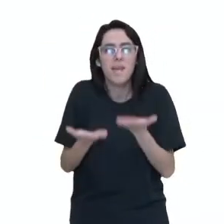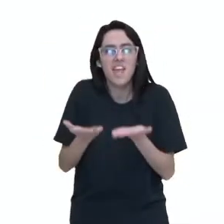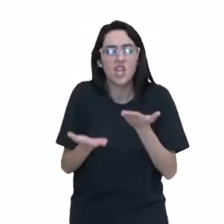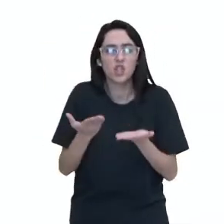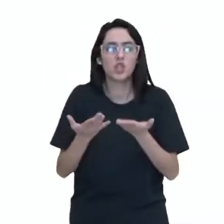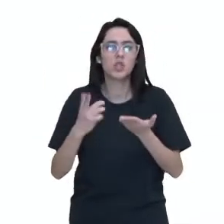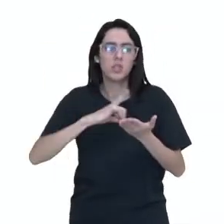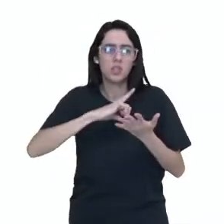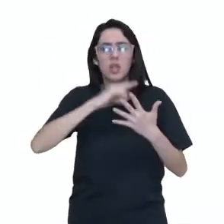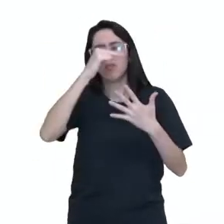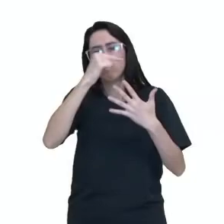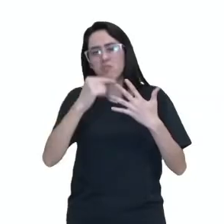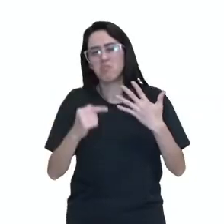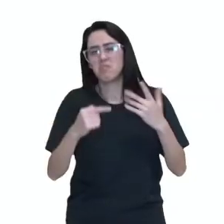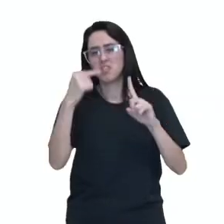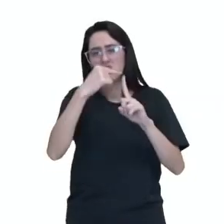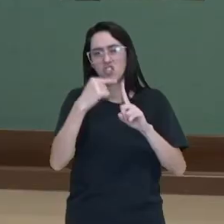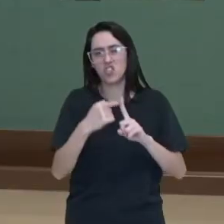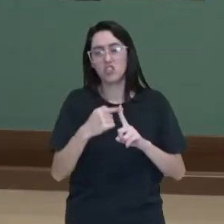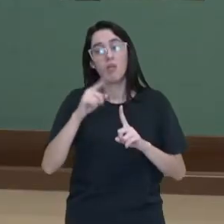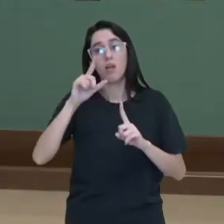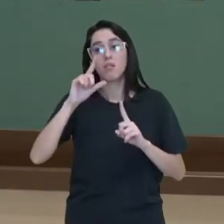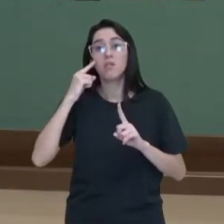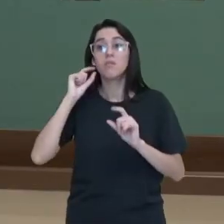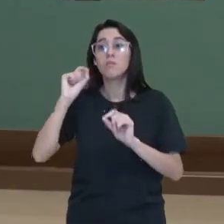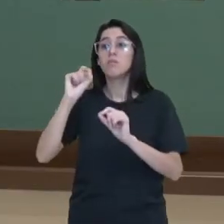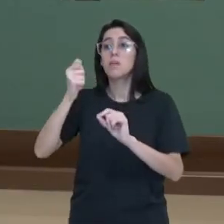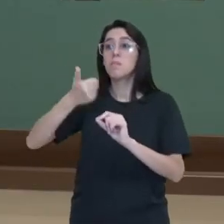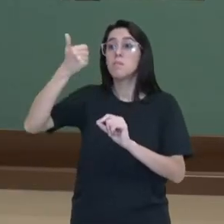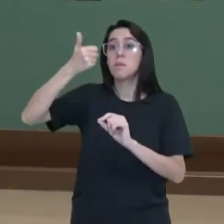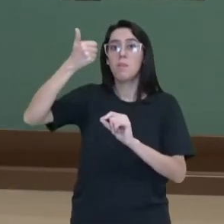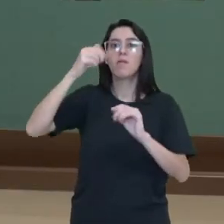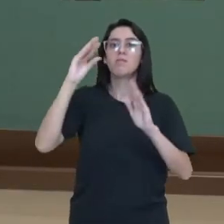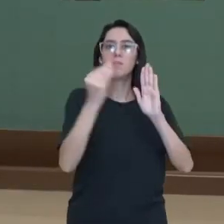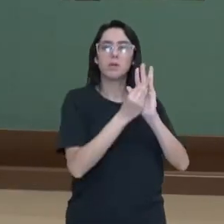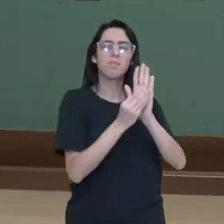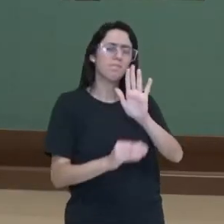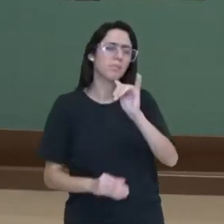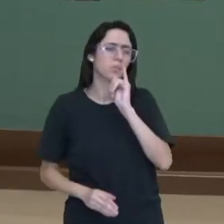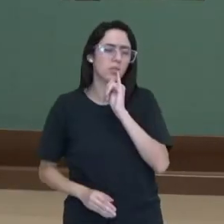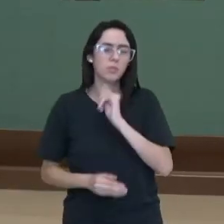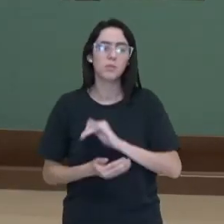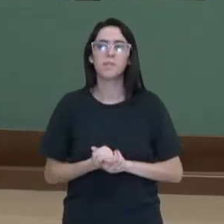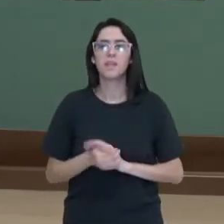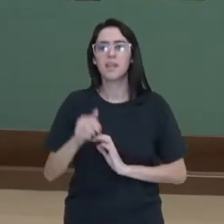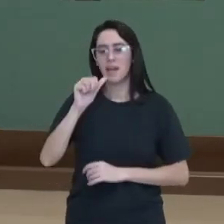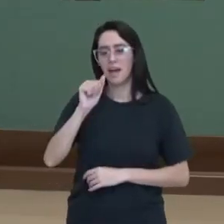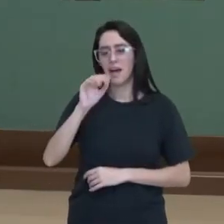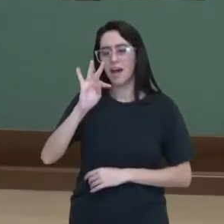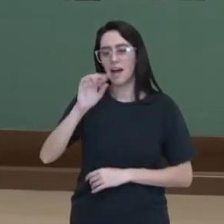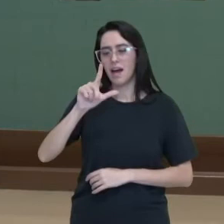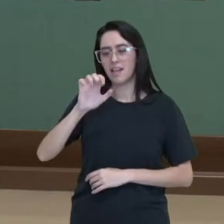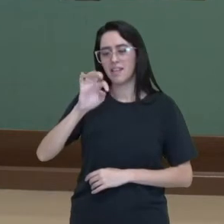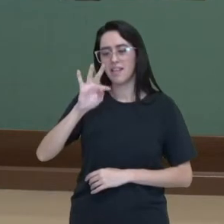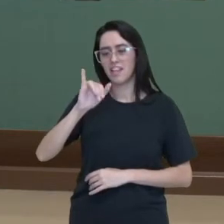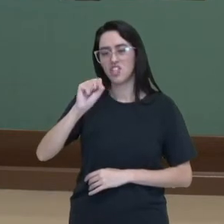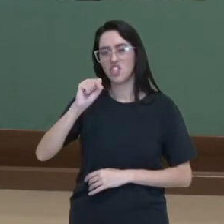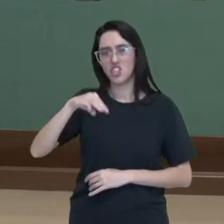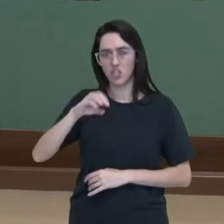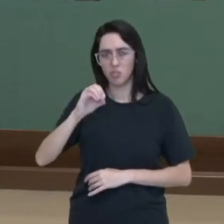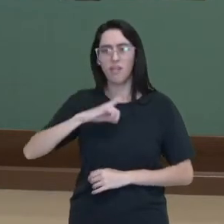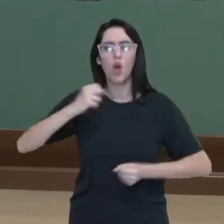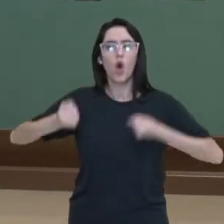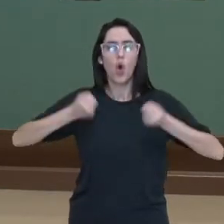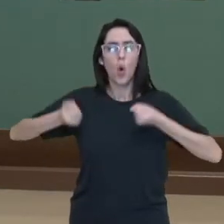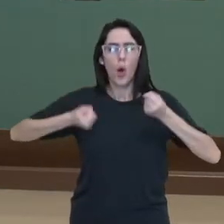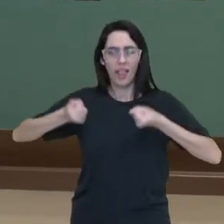se dar a partir dessa marca estabelecida. Então, se por exemplo, no atletismo a gente tem uma prova de corrida, o